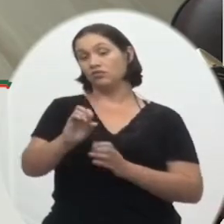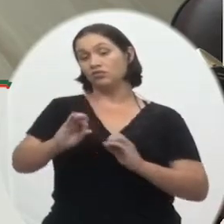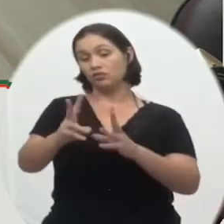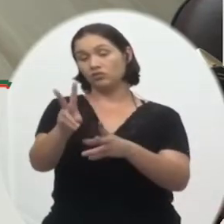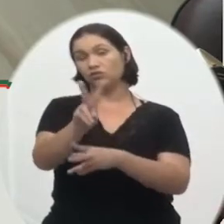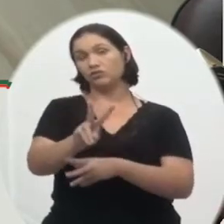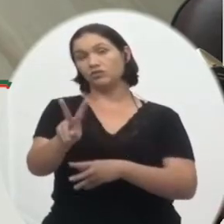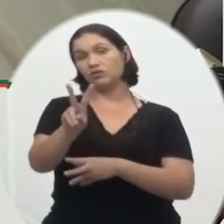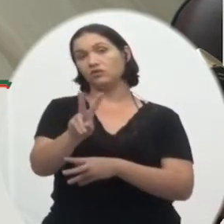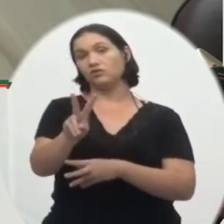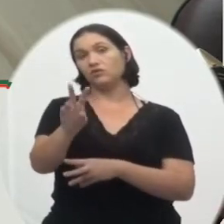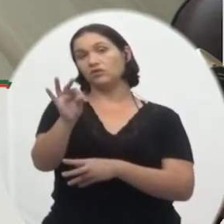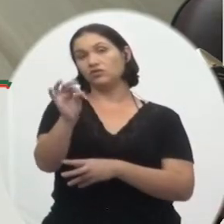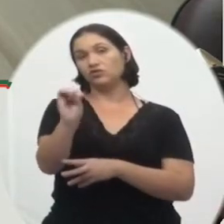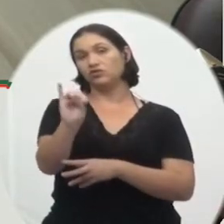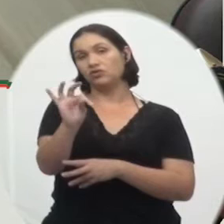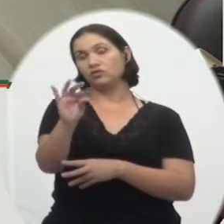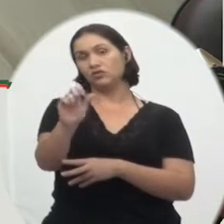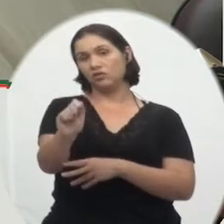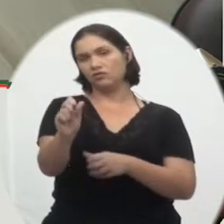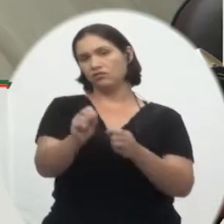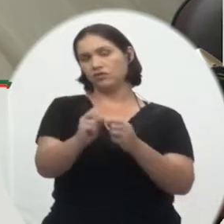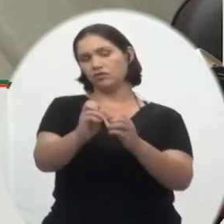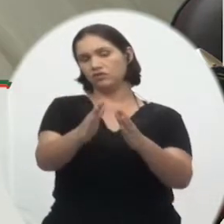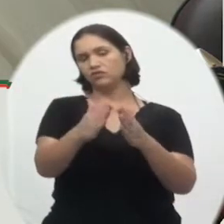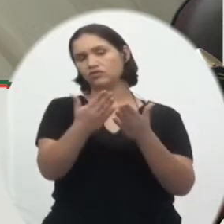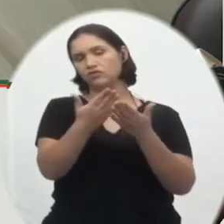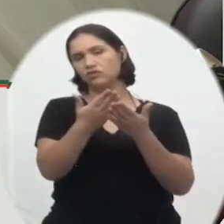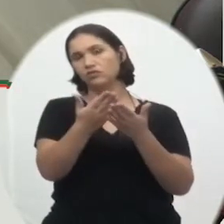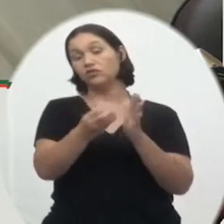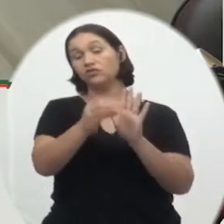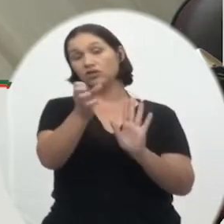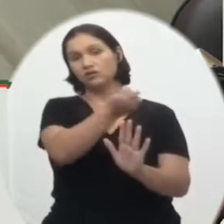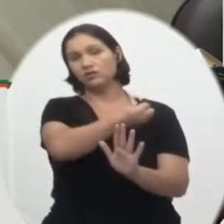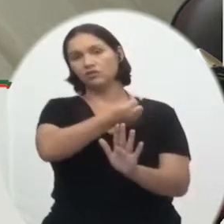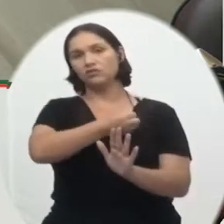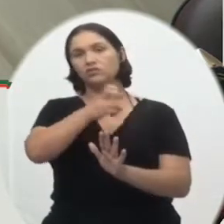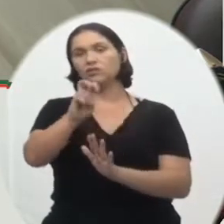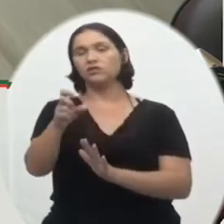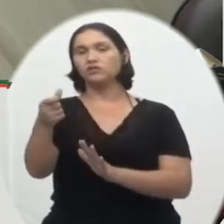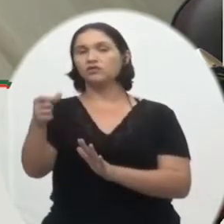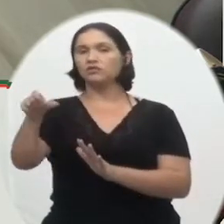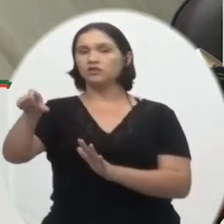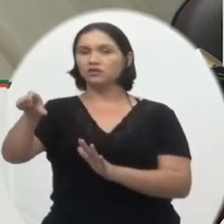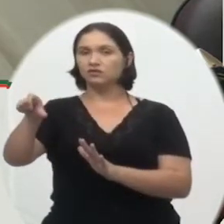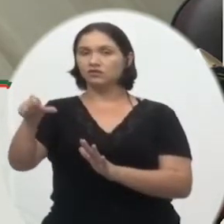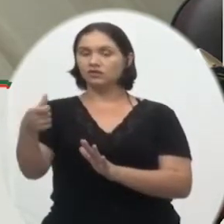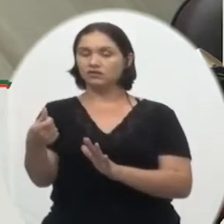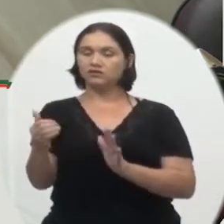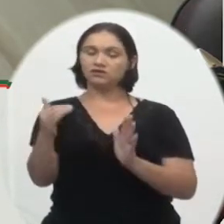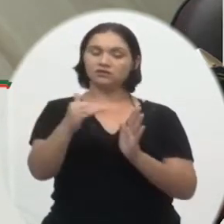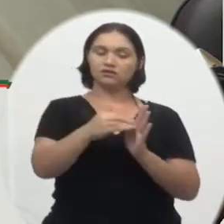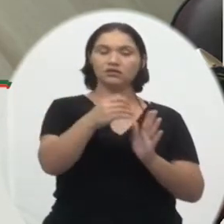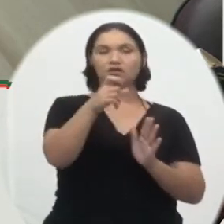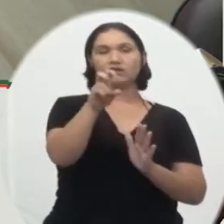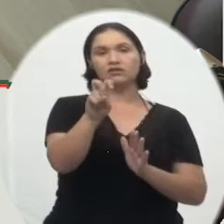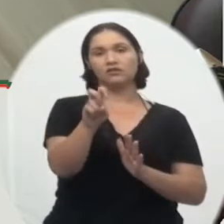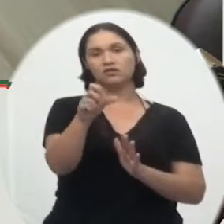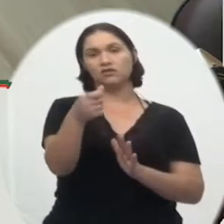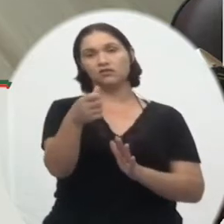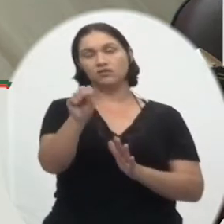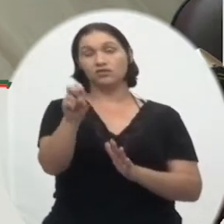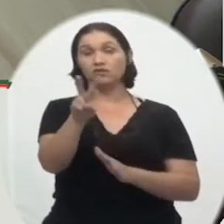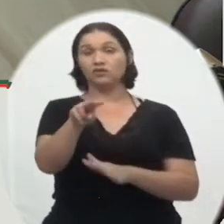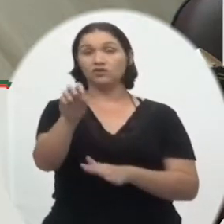autoria do vereador Tita Belloli. Indicação número 566 a 568/19, de autoria do vereador